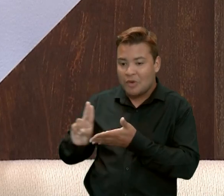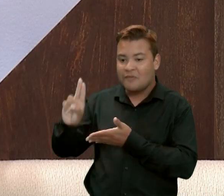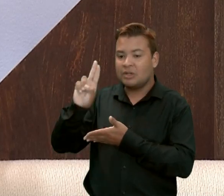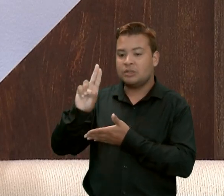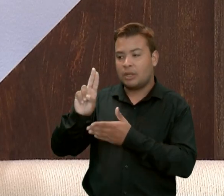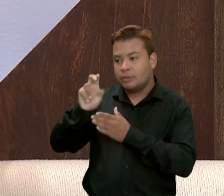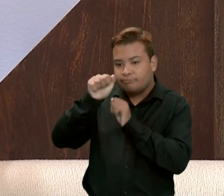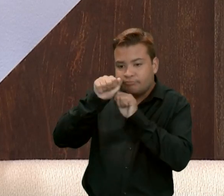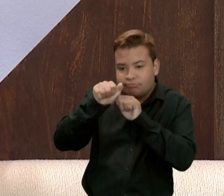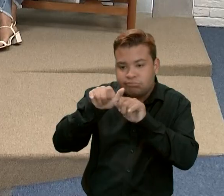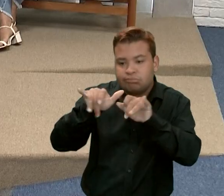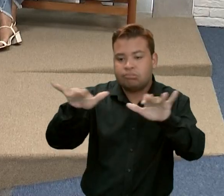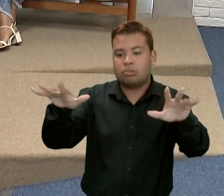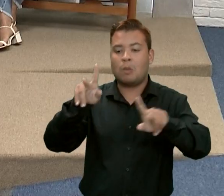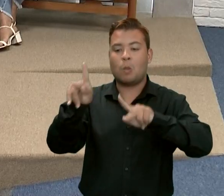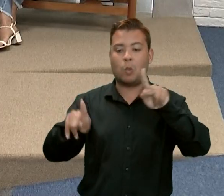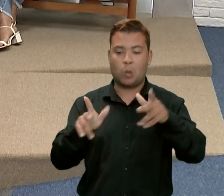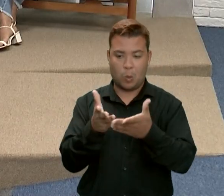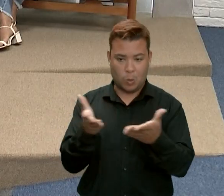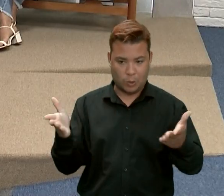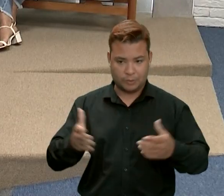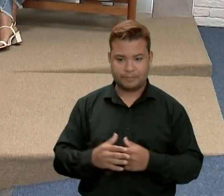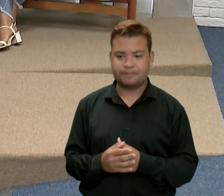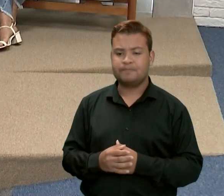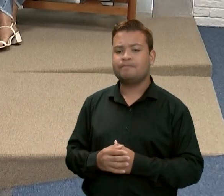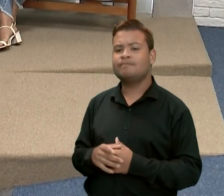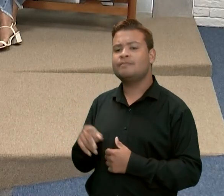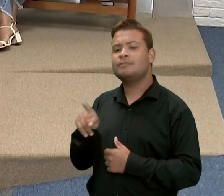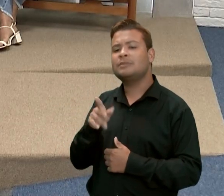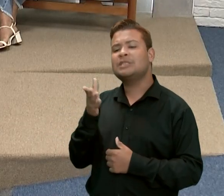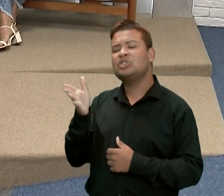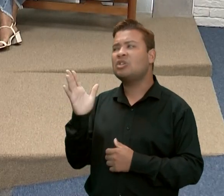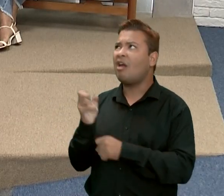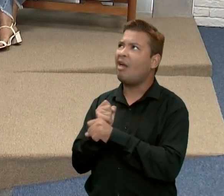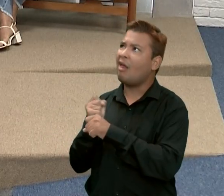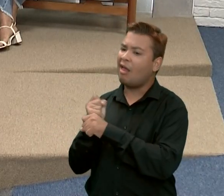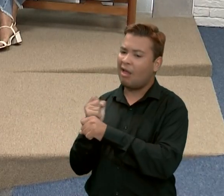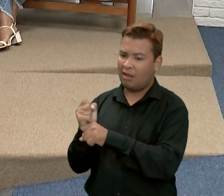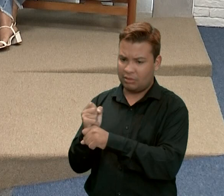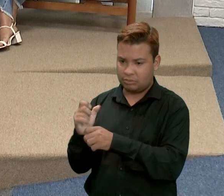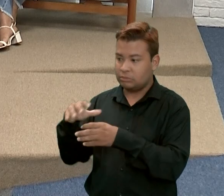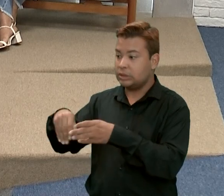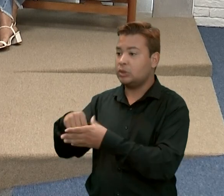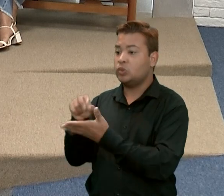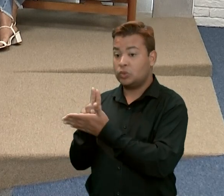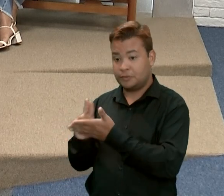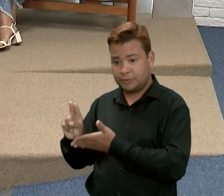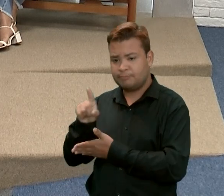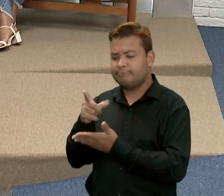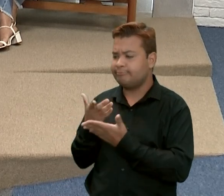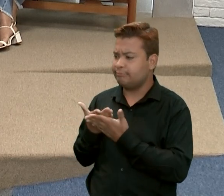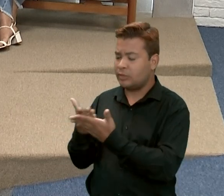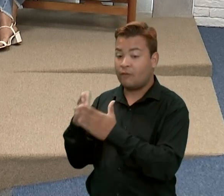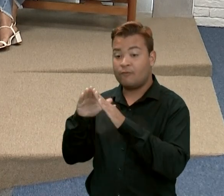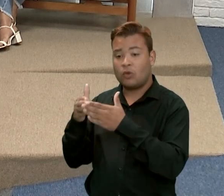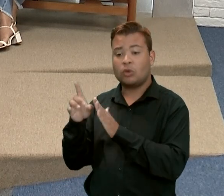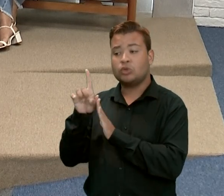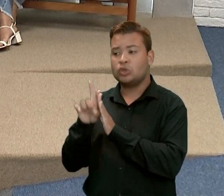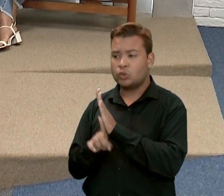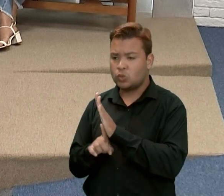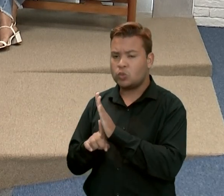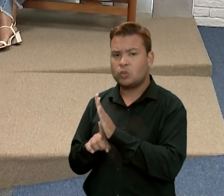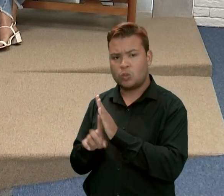população. Professor, em tanto tempo aqui na universidade, qual foi o foco das suas pesquisas quando o assunto é direitos humanos?